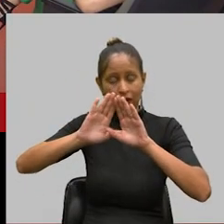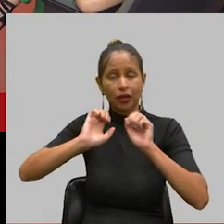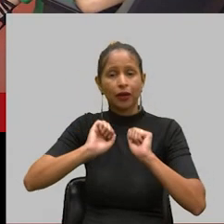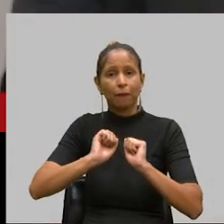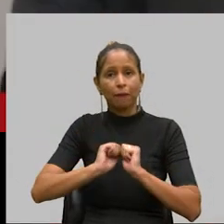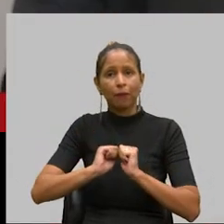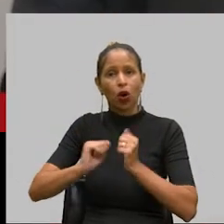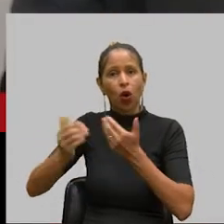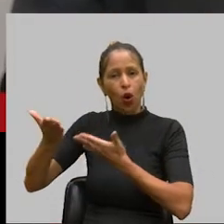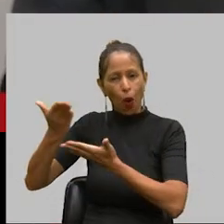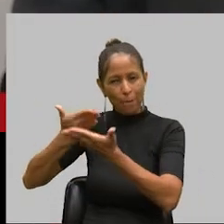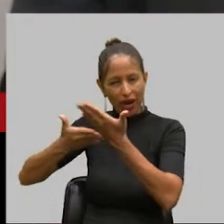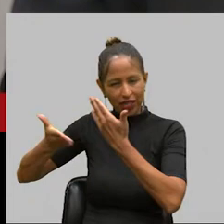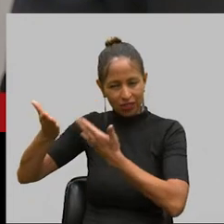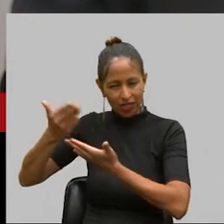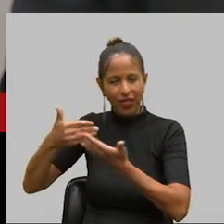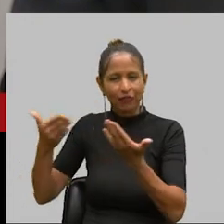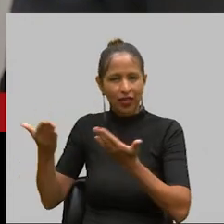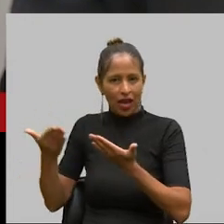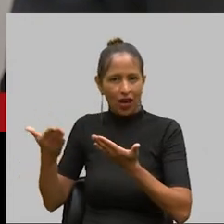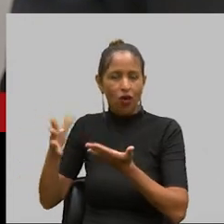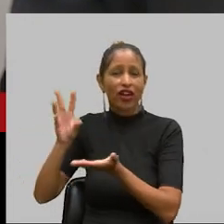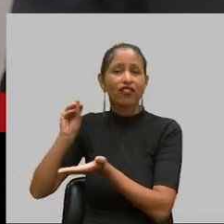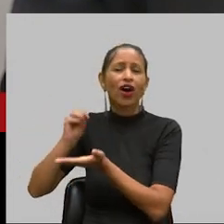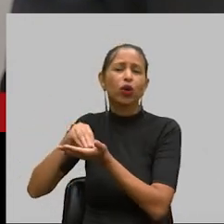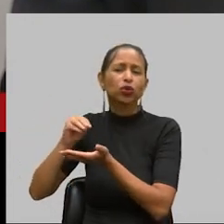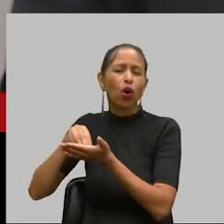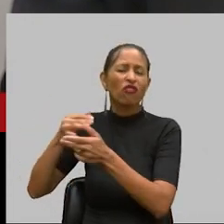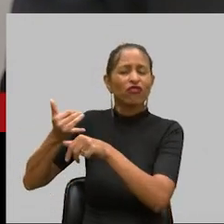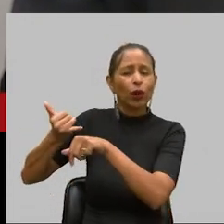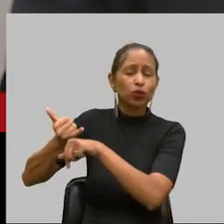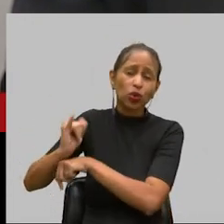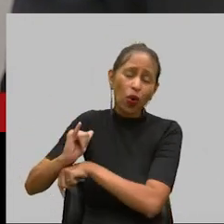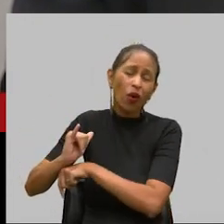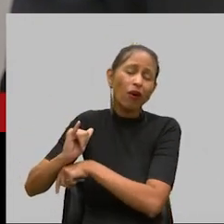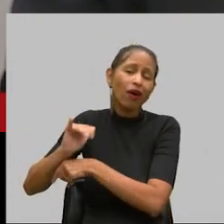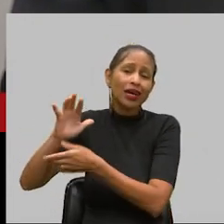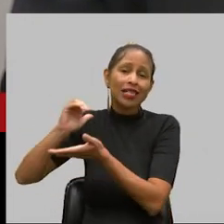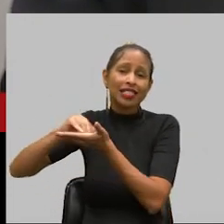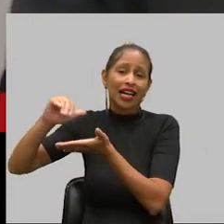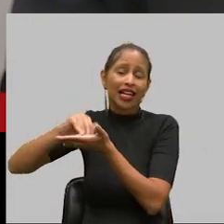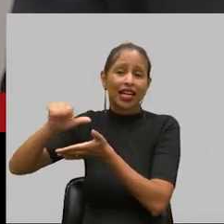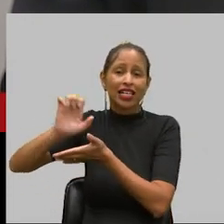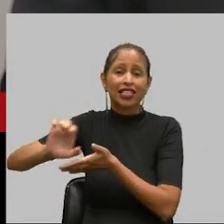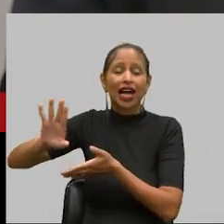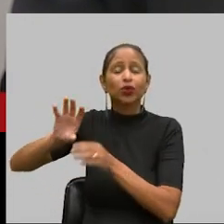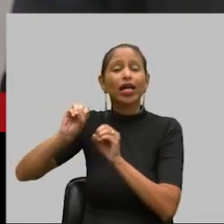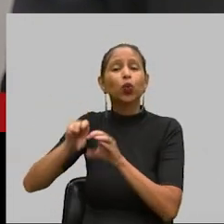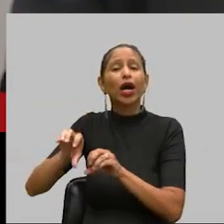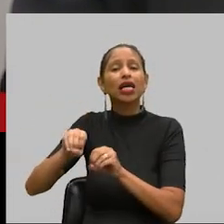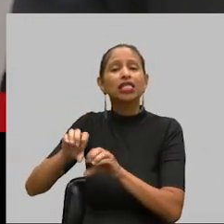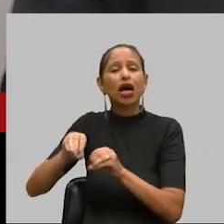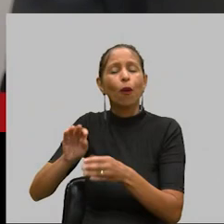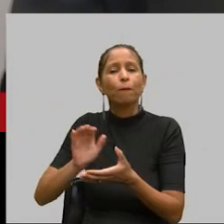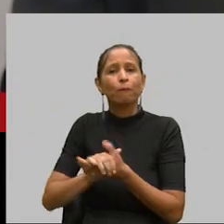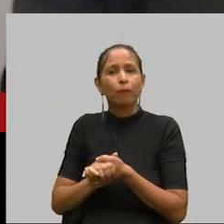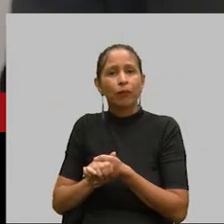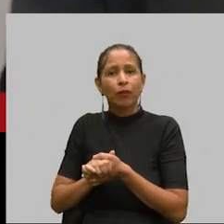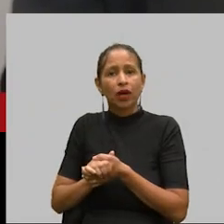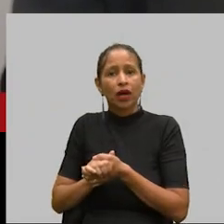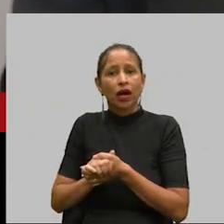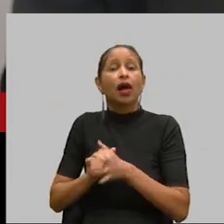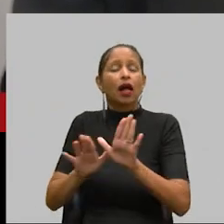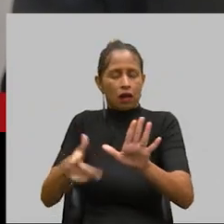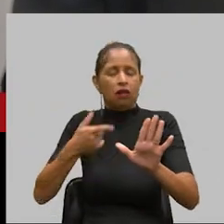eu compartilhei com ele né a ausência da Secretaria de Estado da Educação eh e ele se colocou